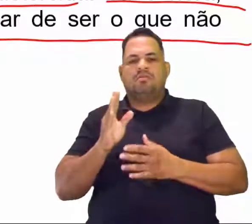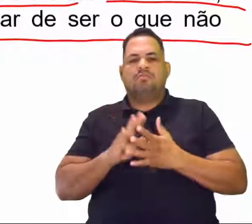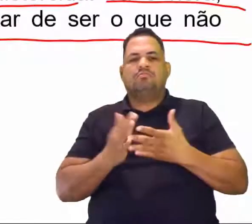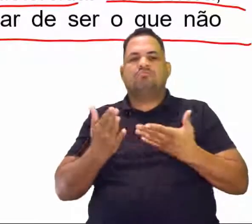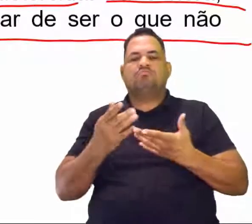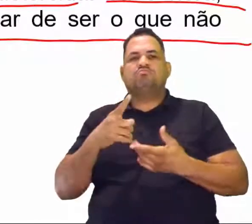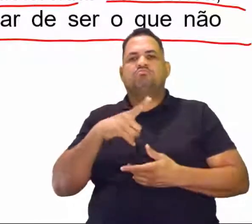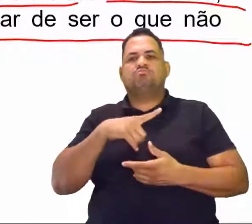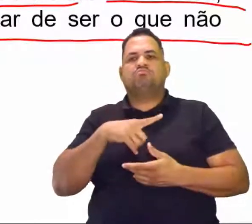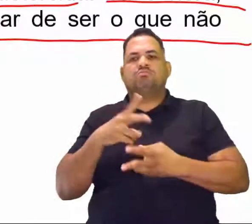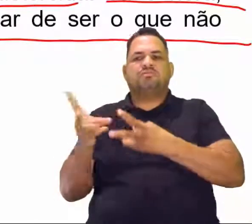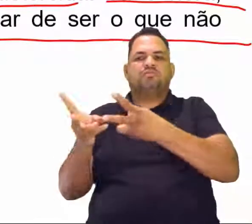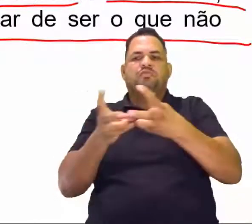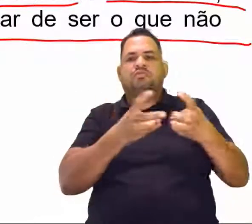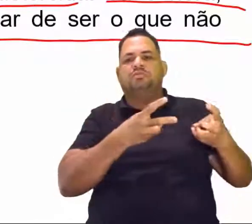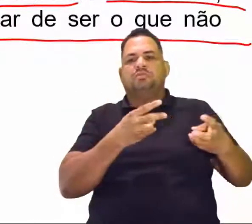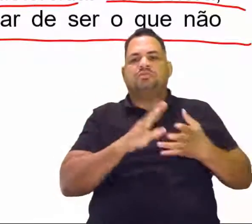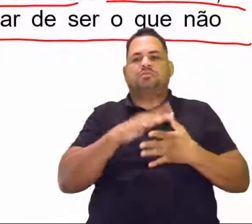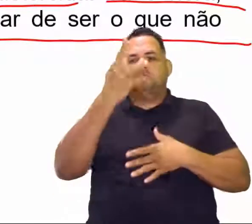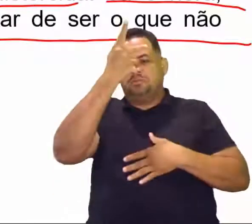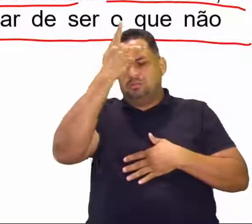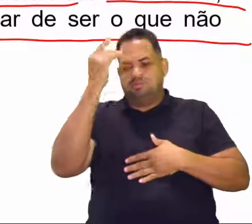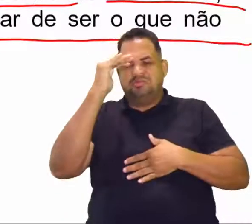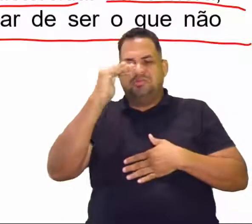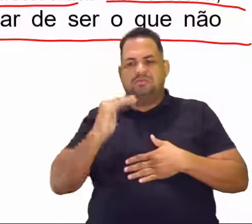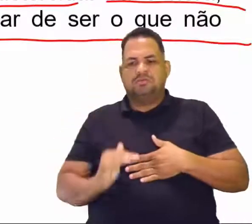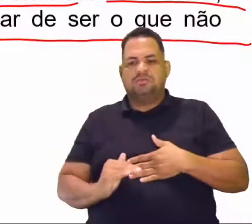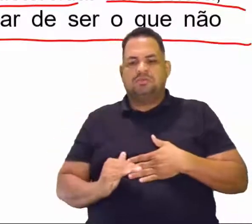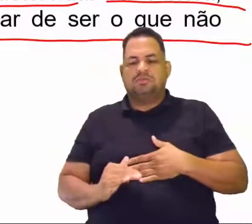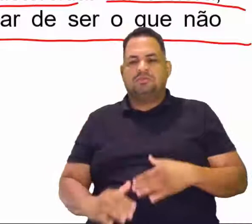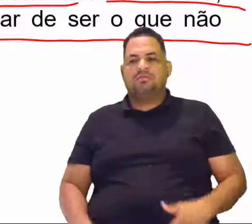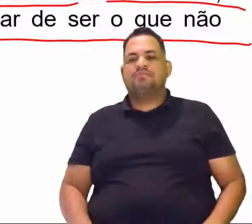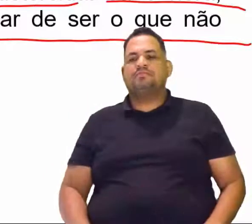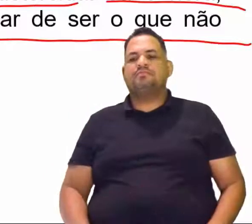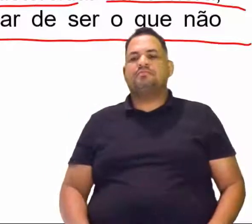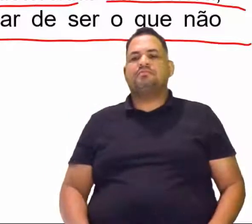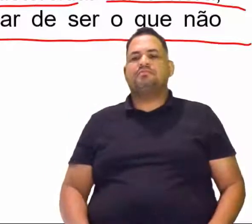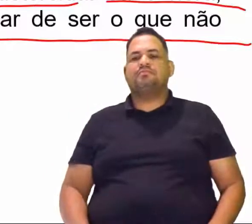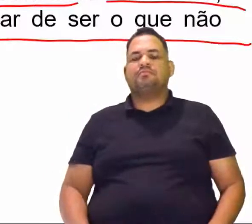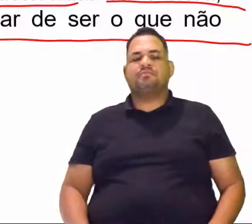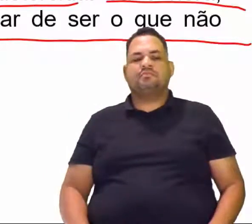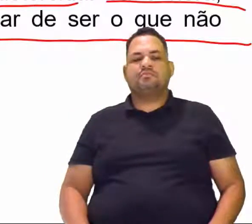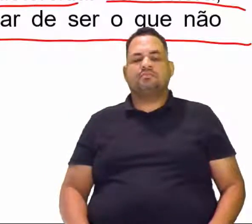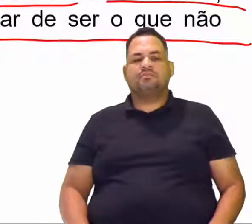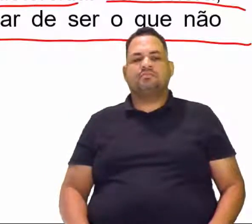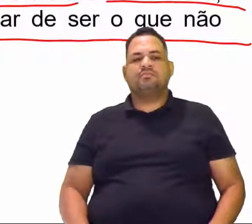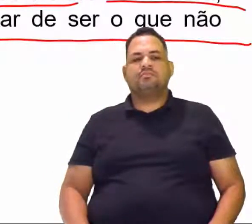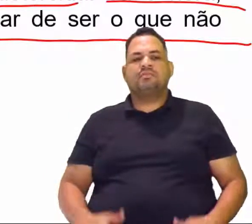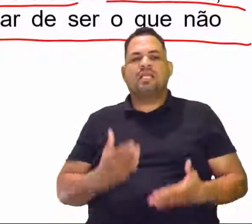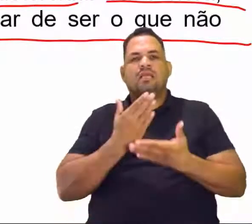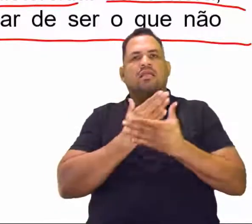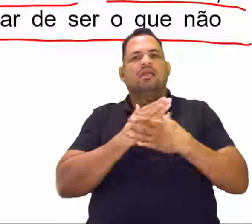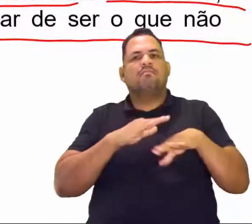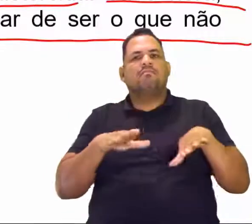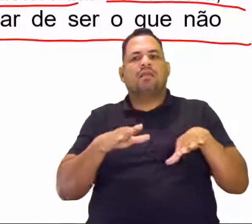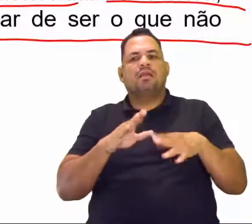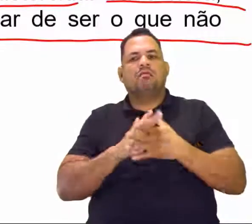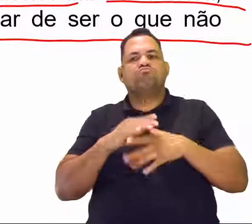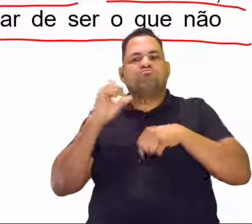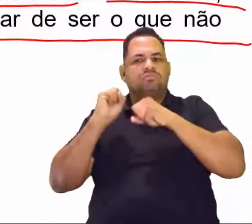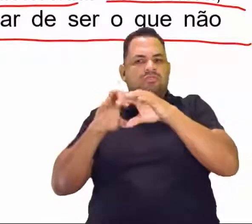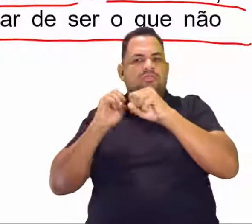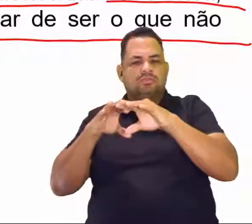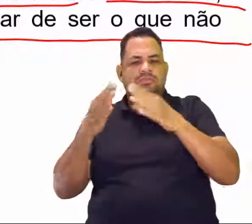para explorar as pessoas para dizer que as pessoas eram inferiores então que ramo dizer tá bom desde já parar de reproduzir